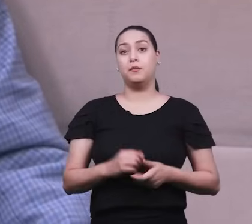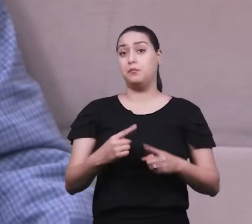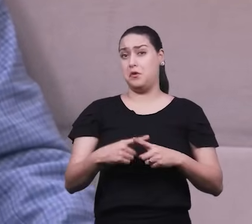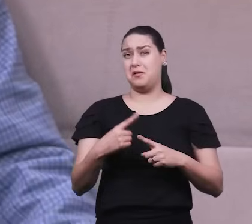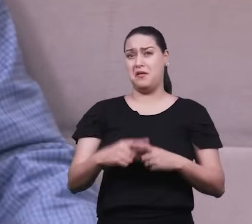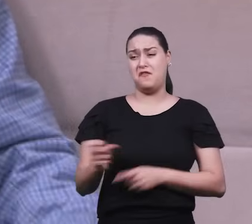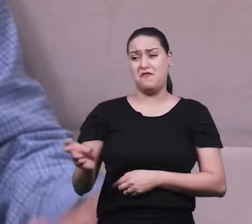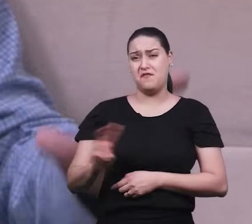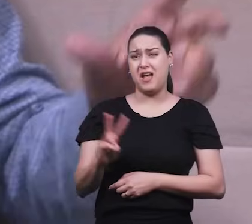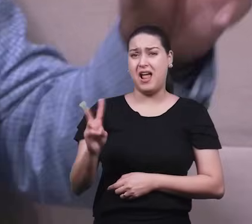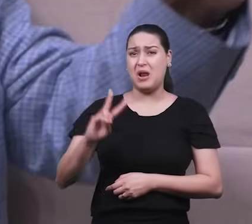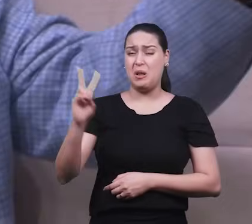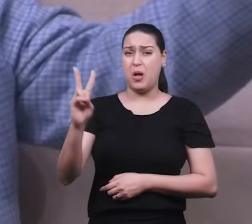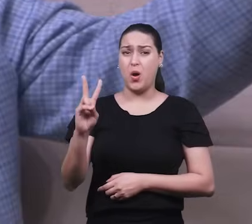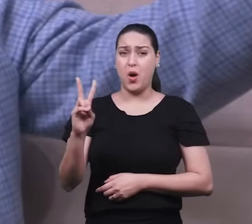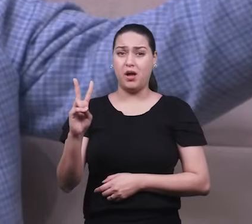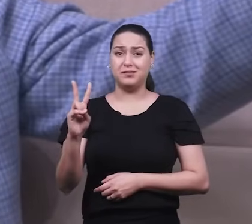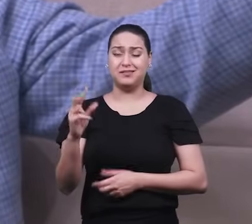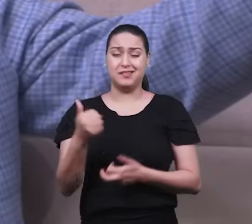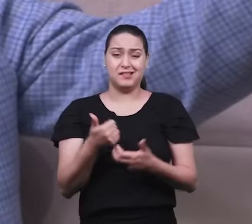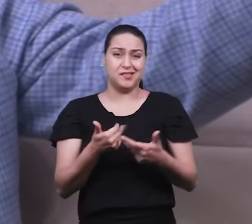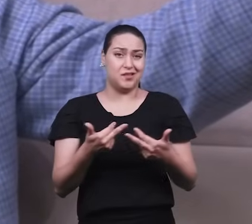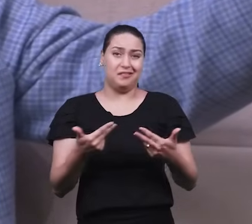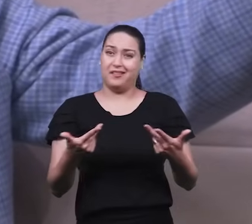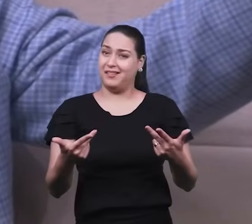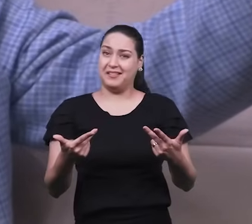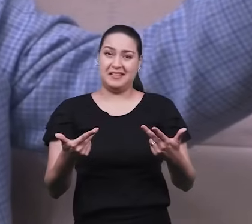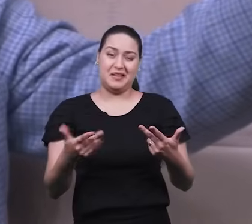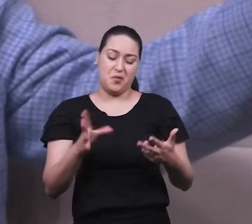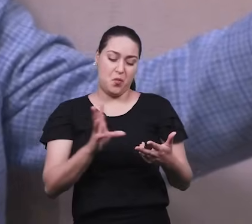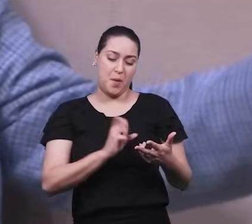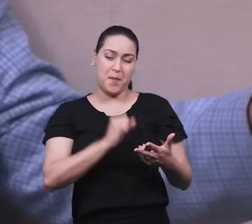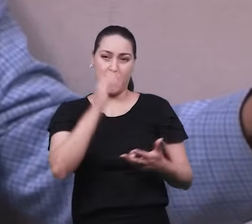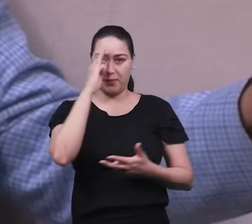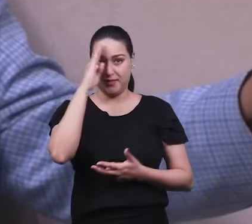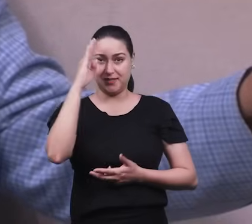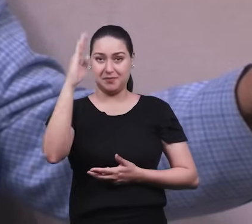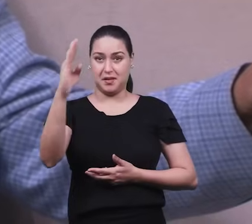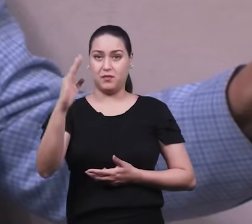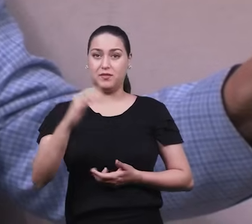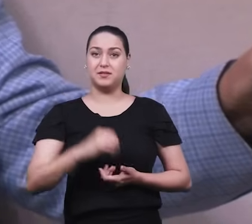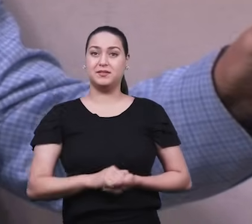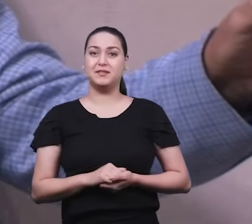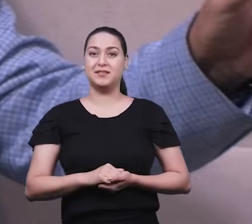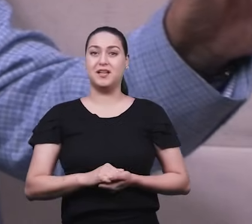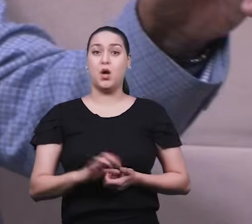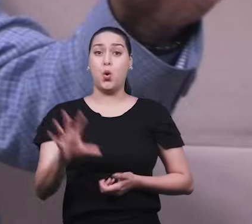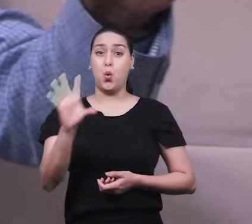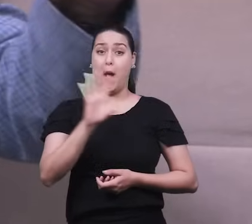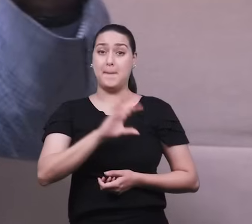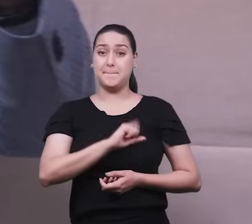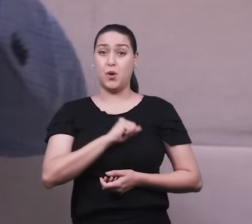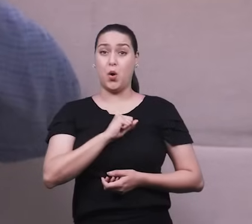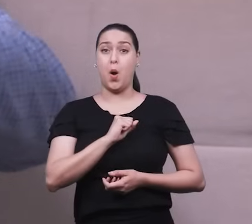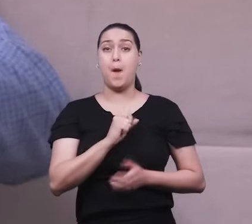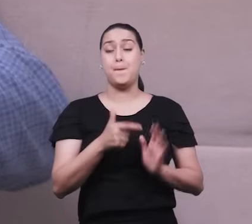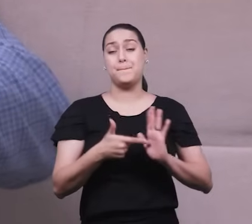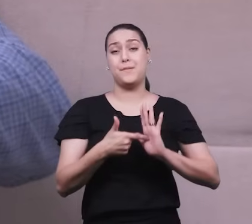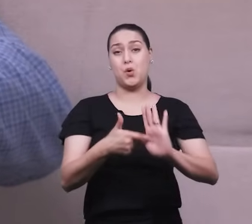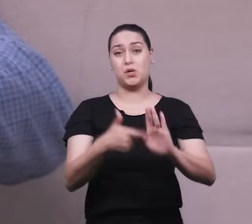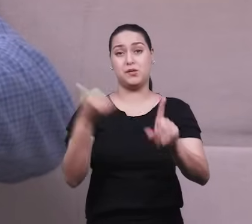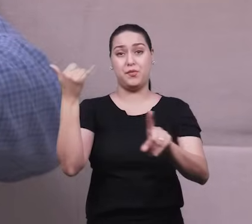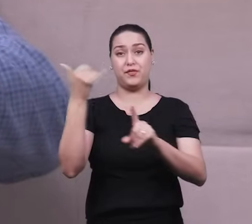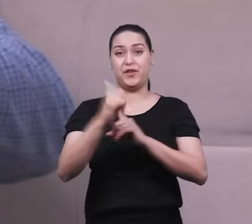existir. Então, sempre que o livro de Cantares fala sobre o amor Ele está profetizando a respeito do Espírito